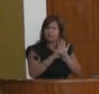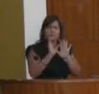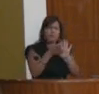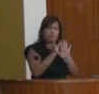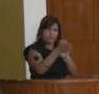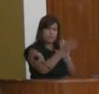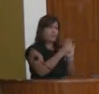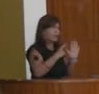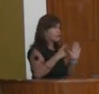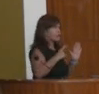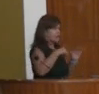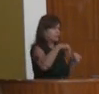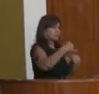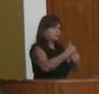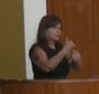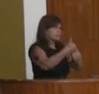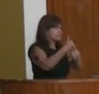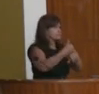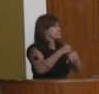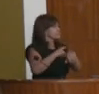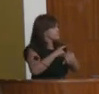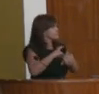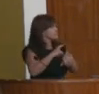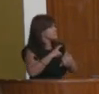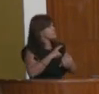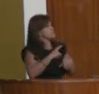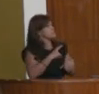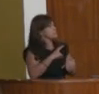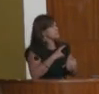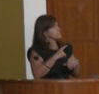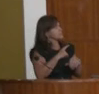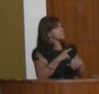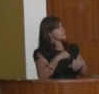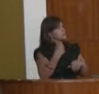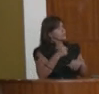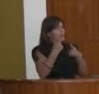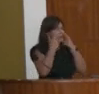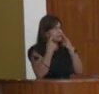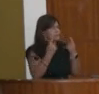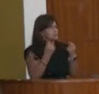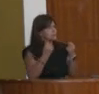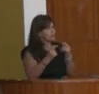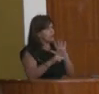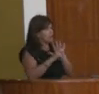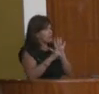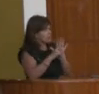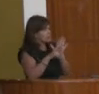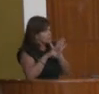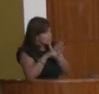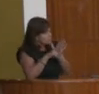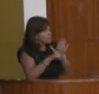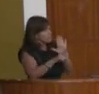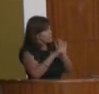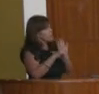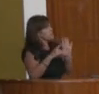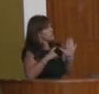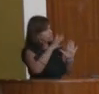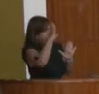com deficiência no município de Volta Redonda. Então, tem que estar dentro dessa lei, ela consegue a